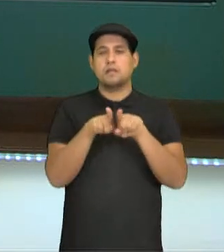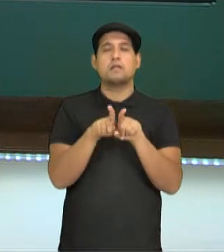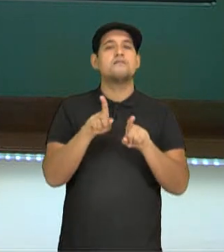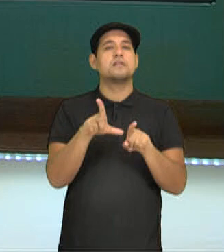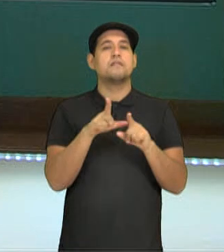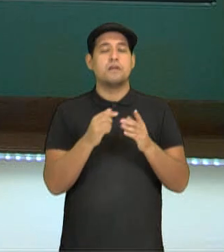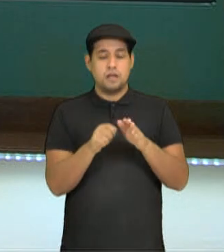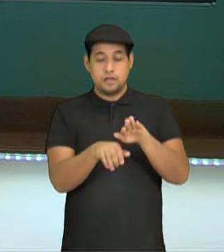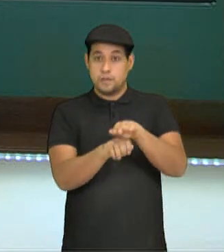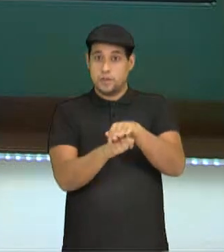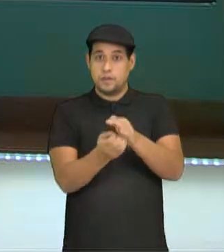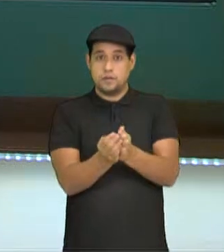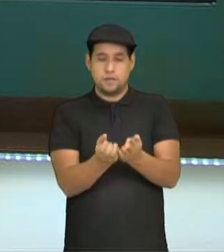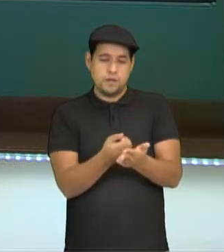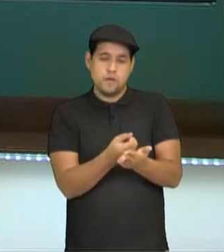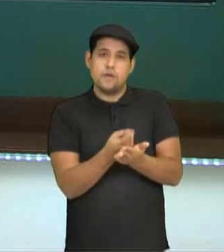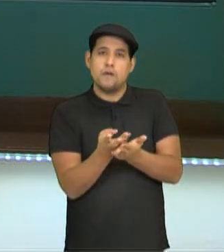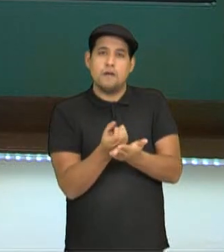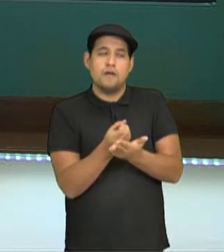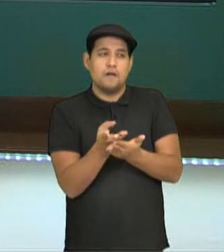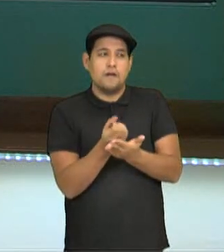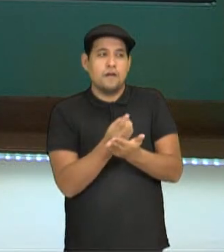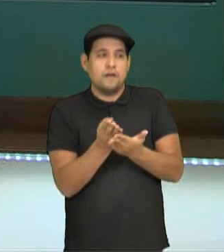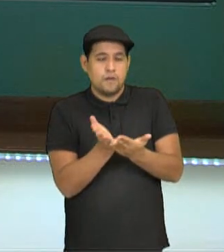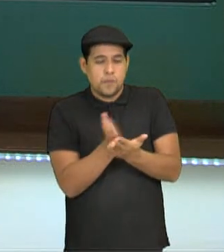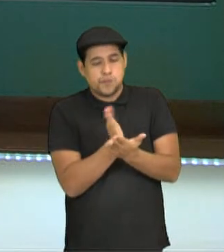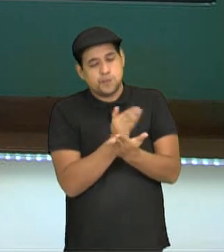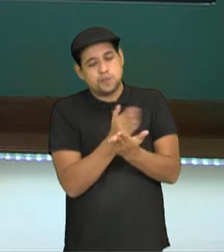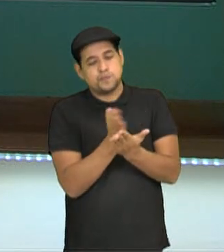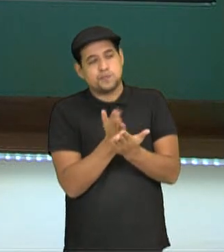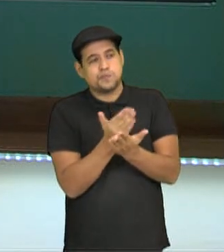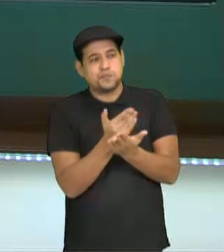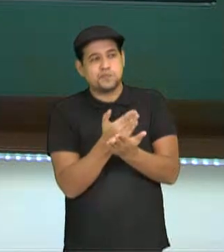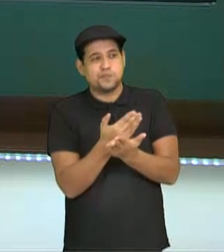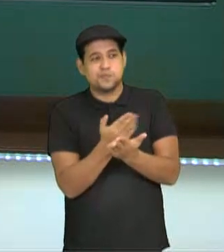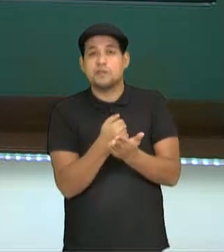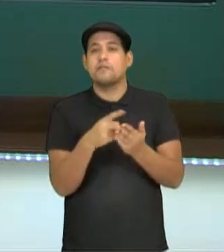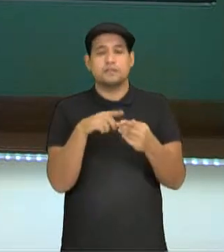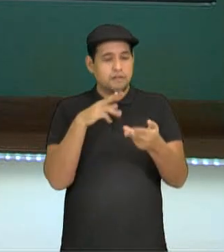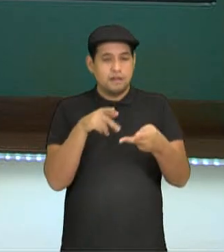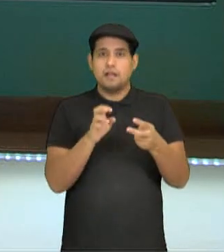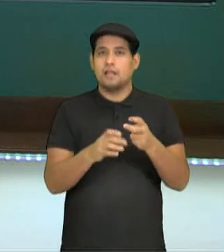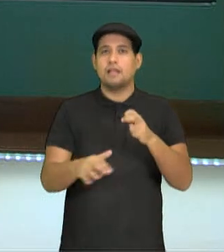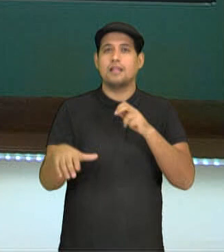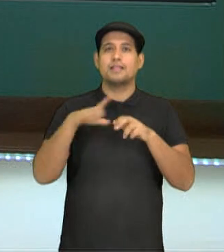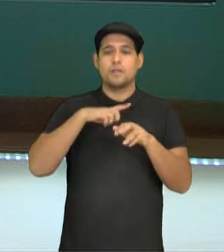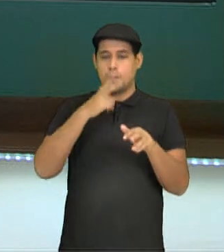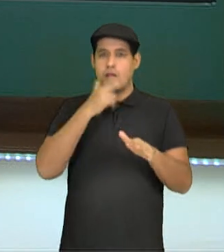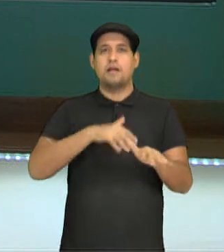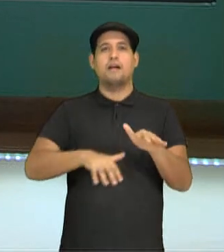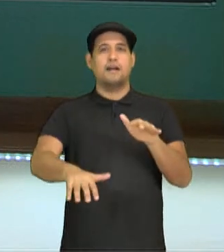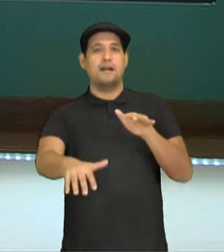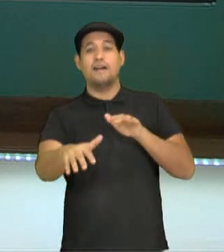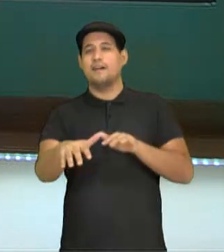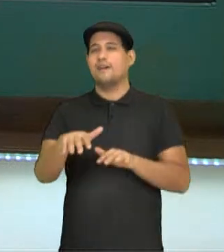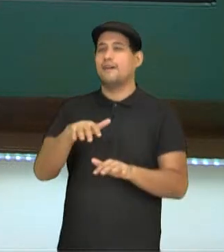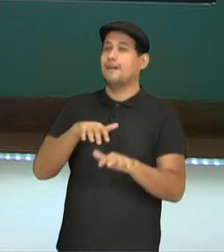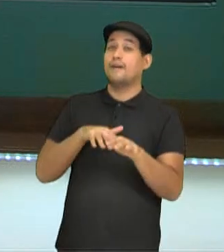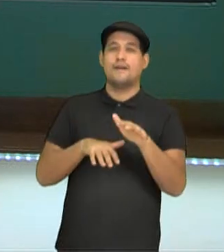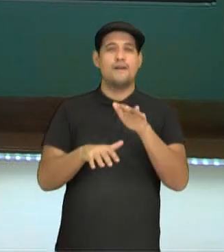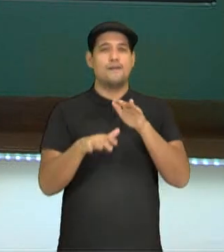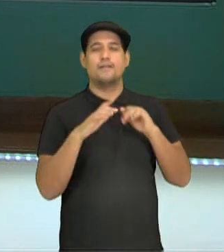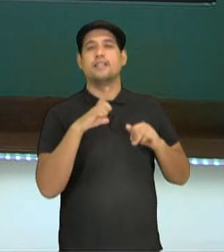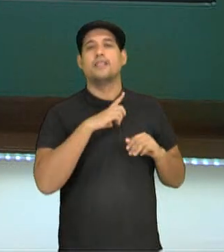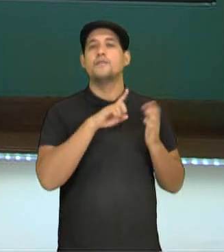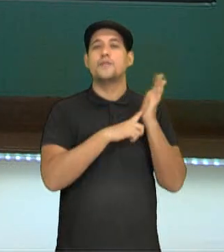vai folhear e você vai ver a tua imagem criar um certo movimento.